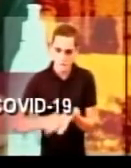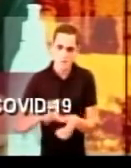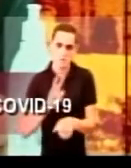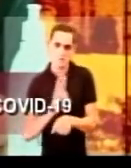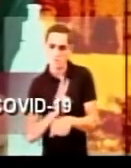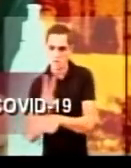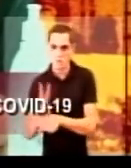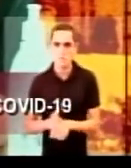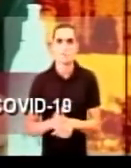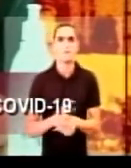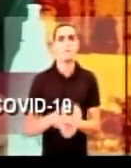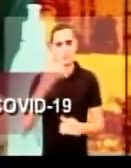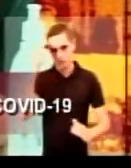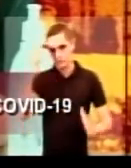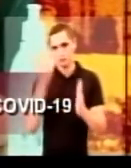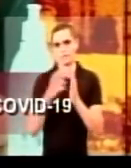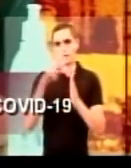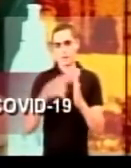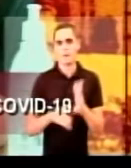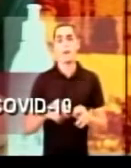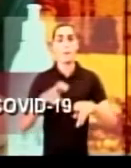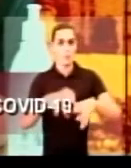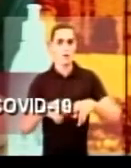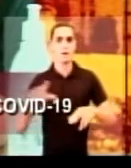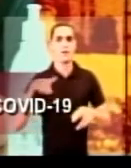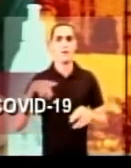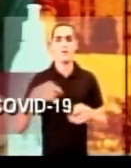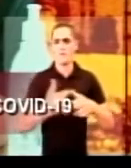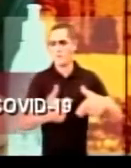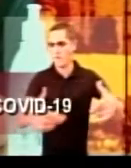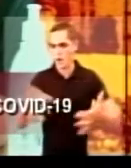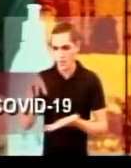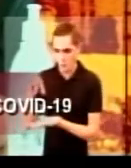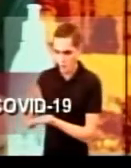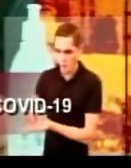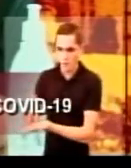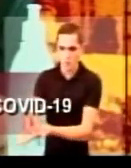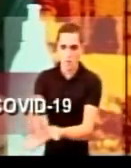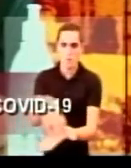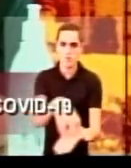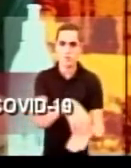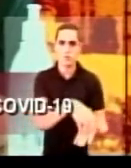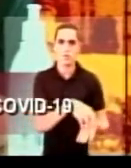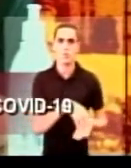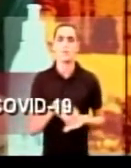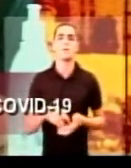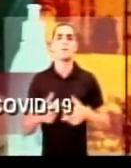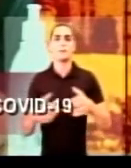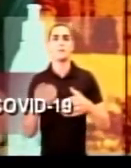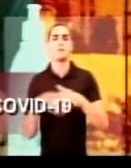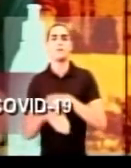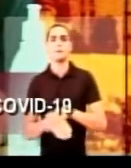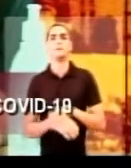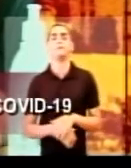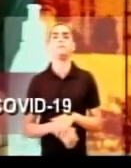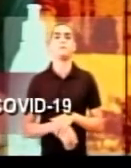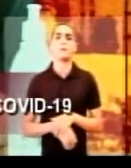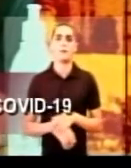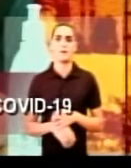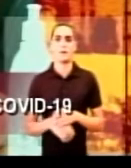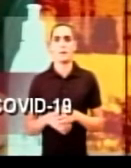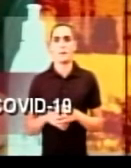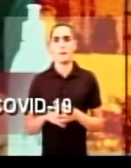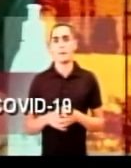cumpridos, né? Então, por isso que nós temos vários postos para acomodar. Pode passar o próximo. E aqui a gente vai